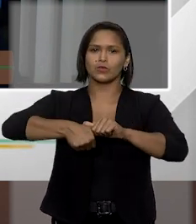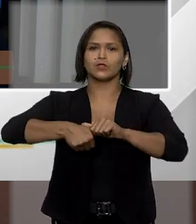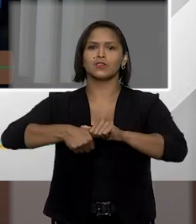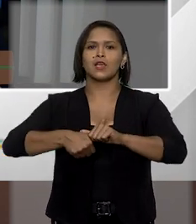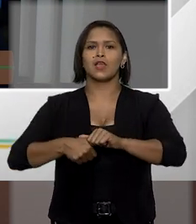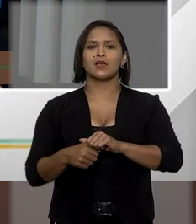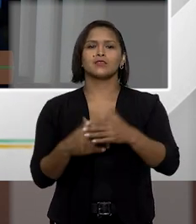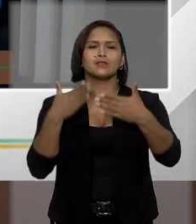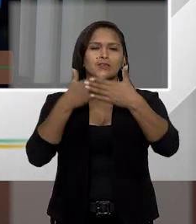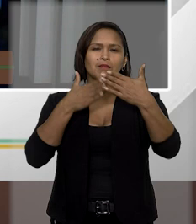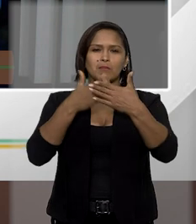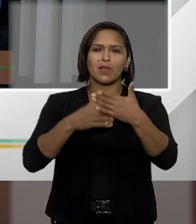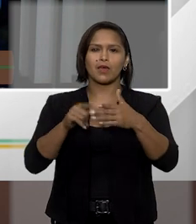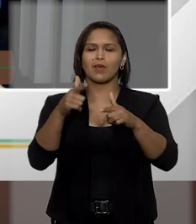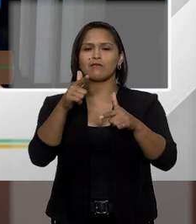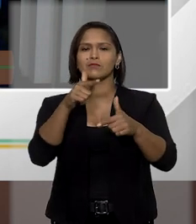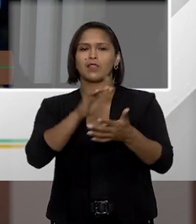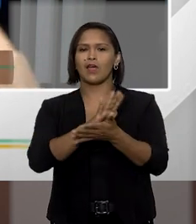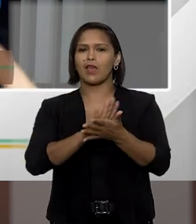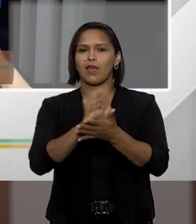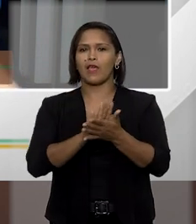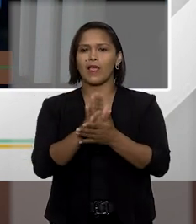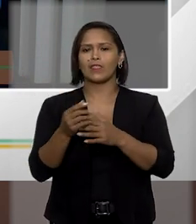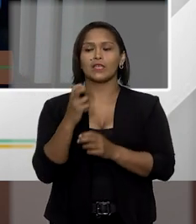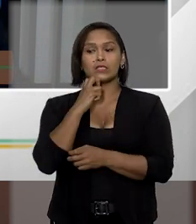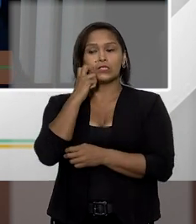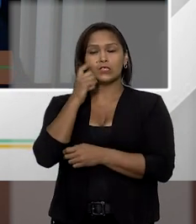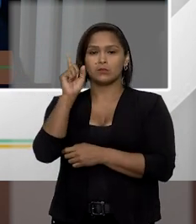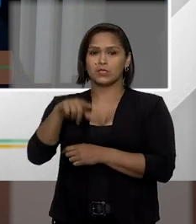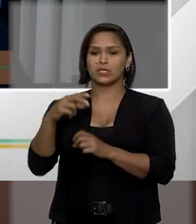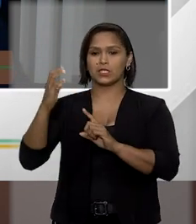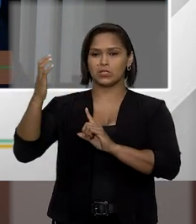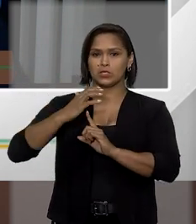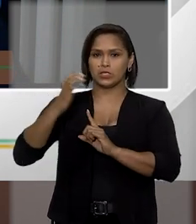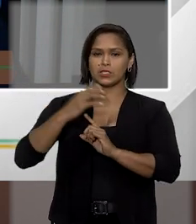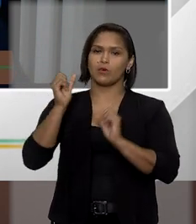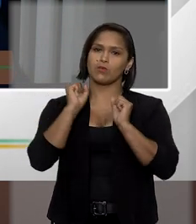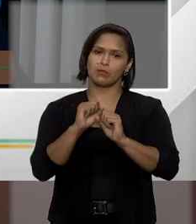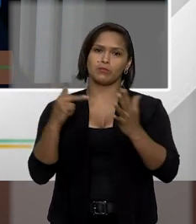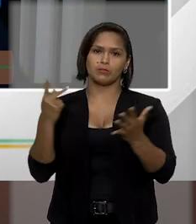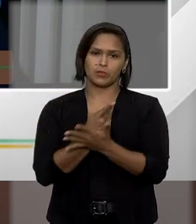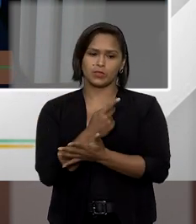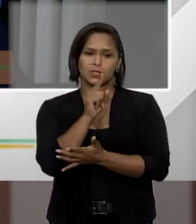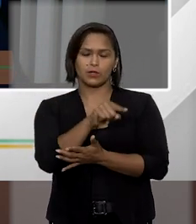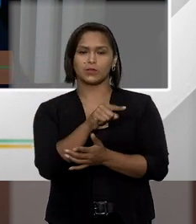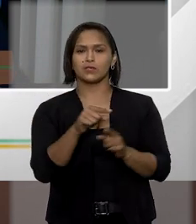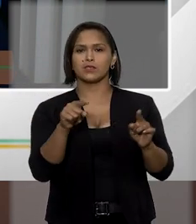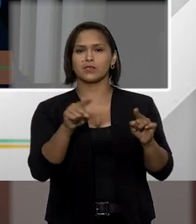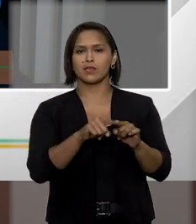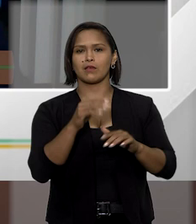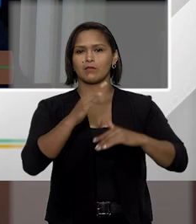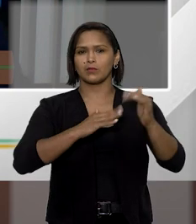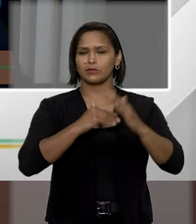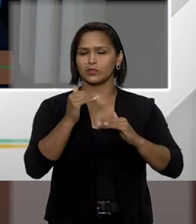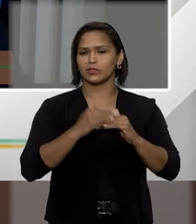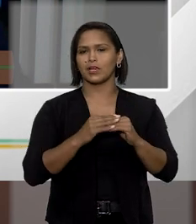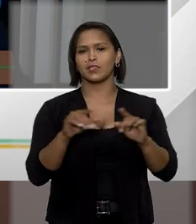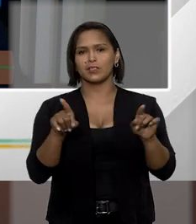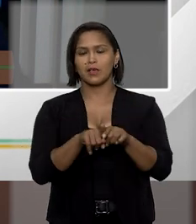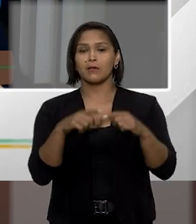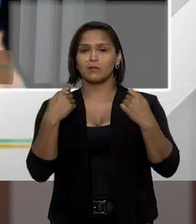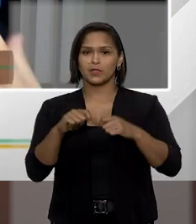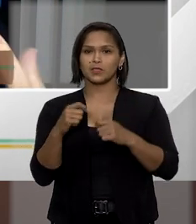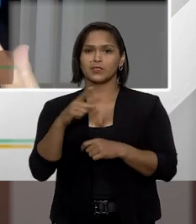sem eventuais quaisquer intimidações que esse tipo de postura possa ser possa produzir.